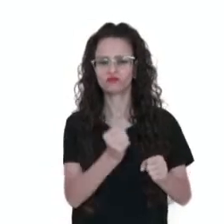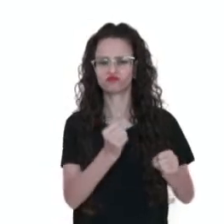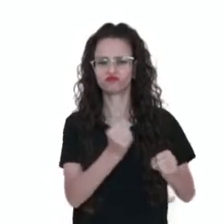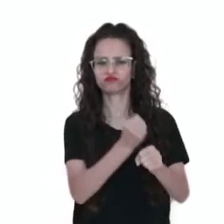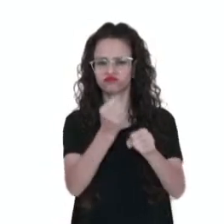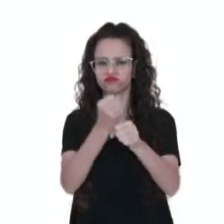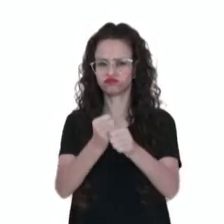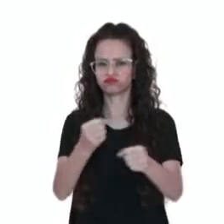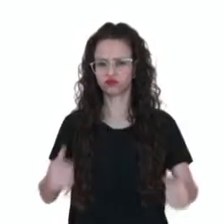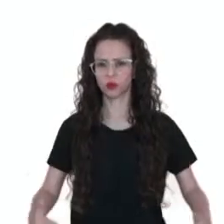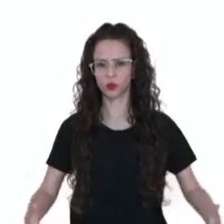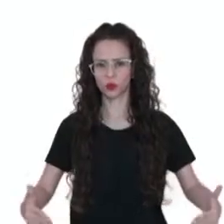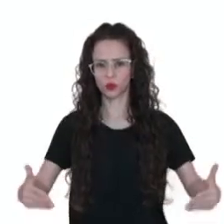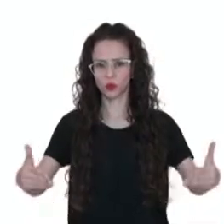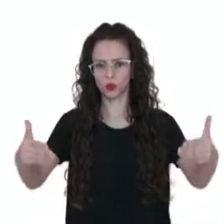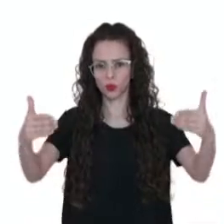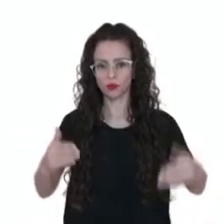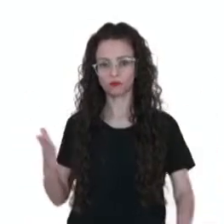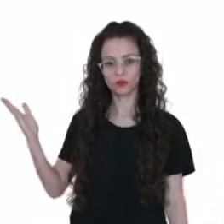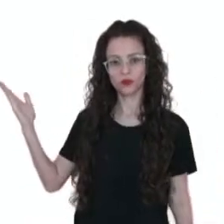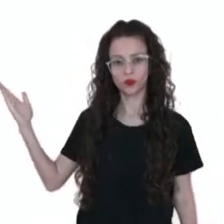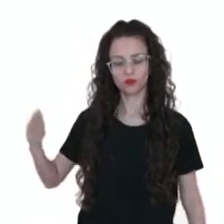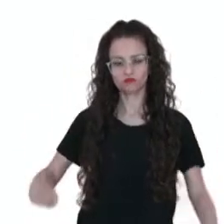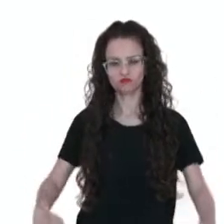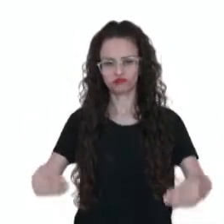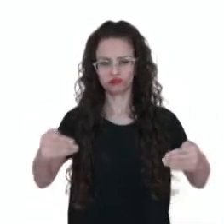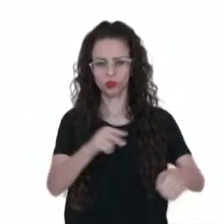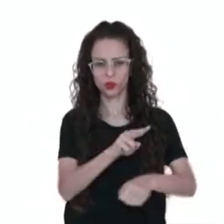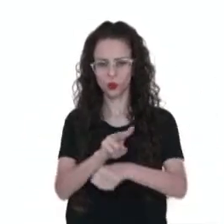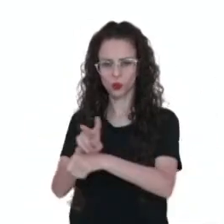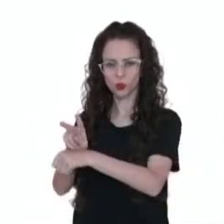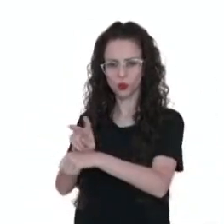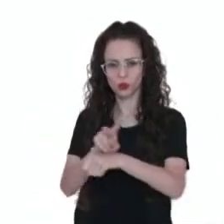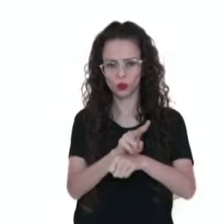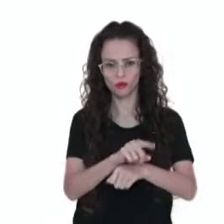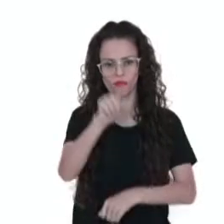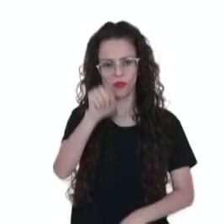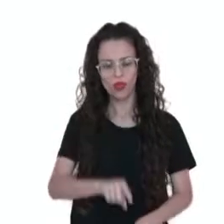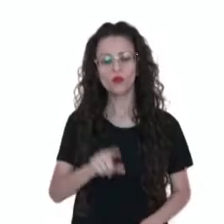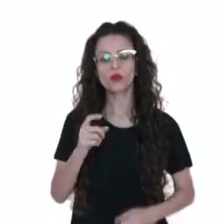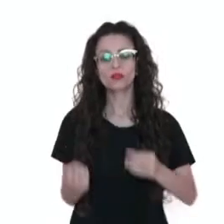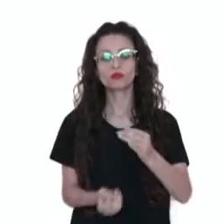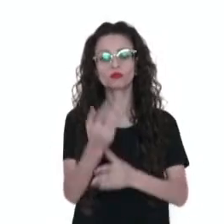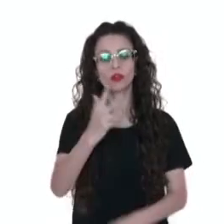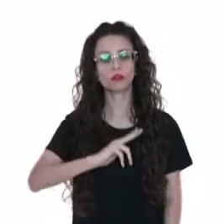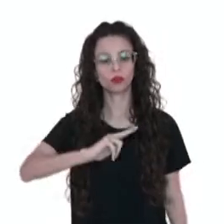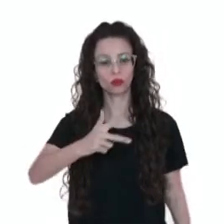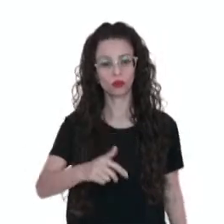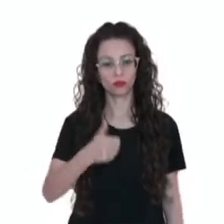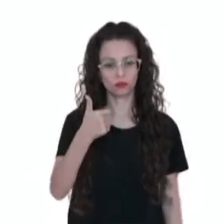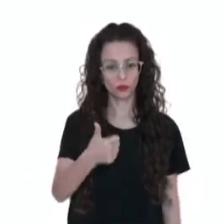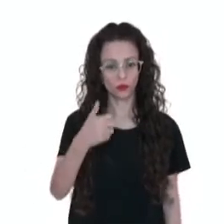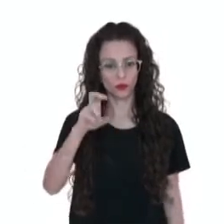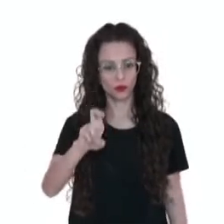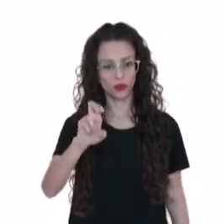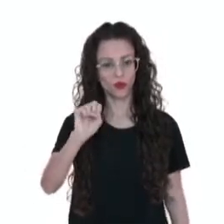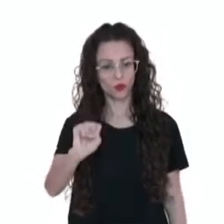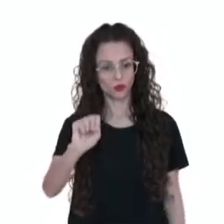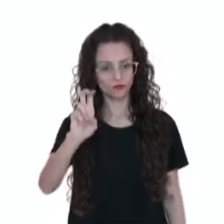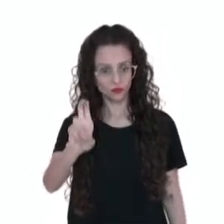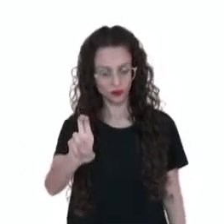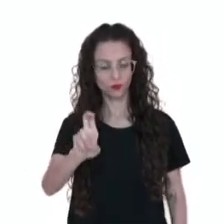e povoados. Aqui nós temos o Forte de Filipeia, de Nossa Senhora das Neves, fundado pelos portugueses em